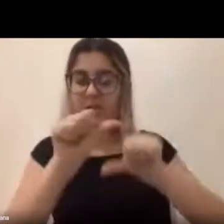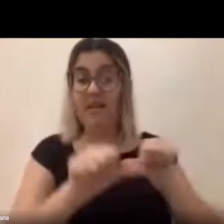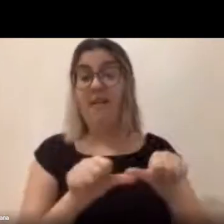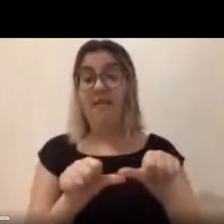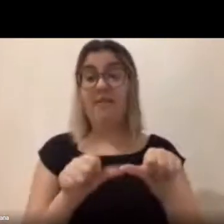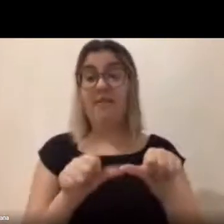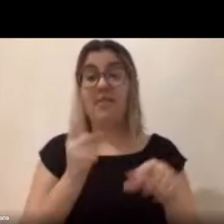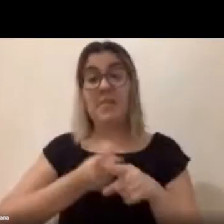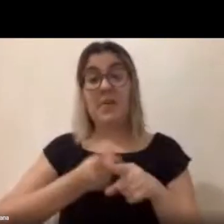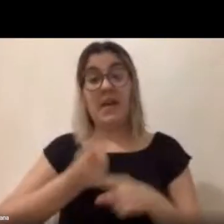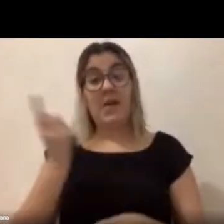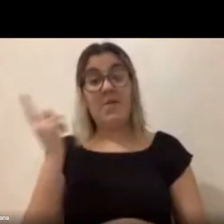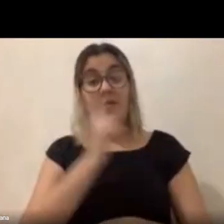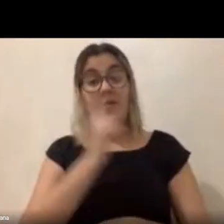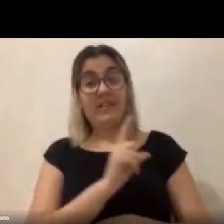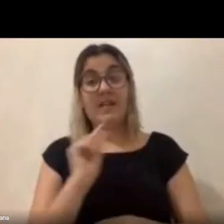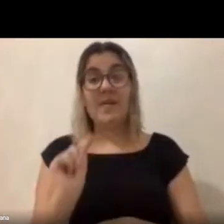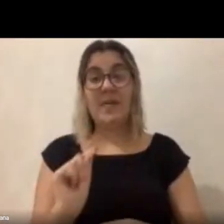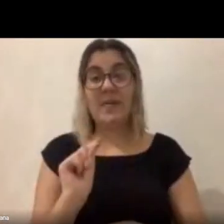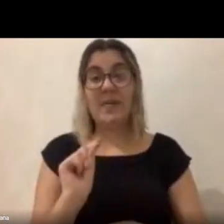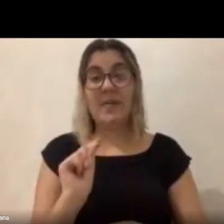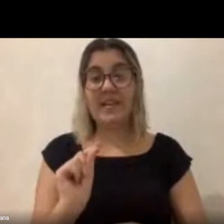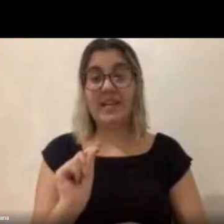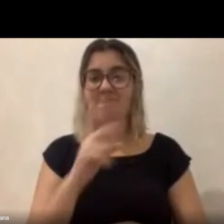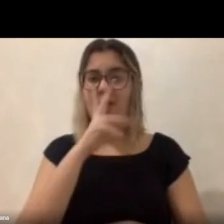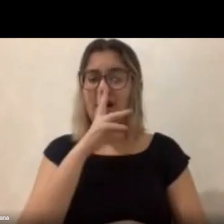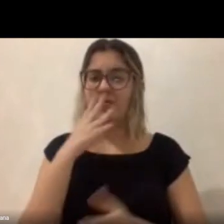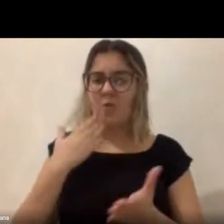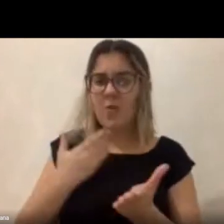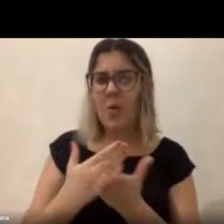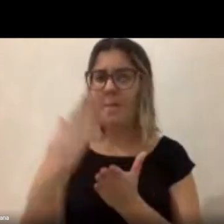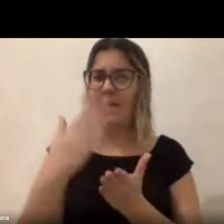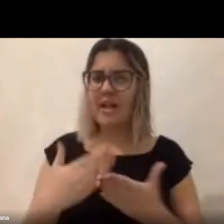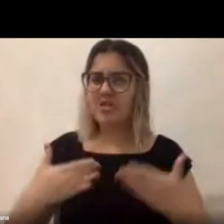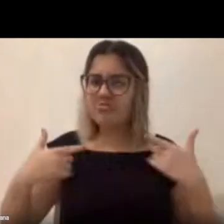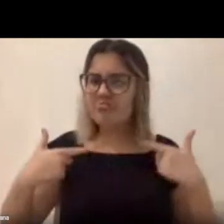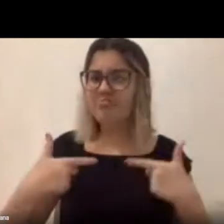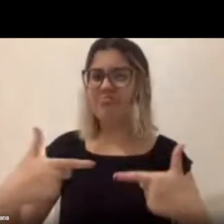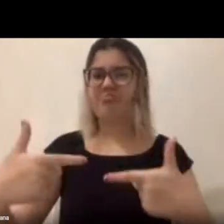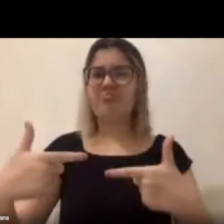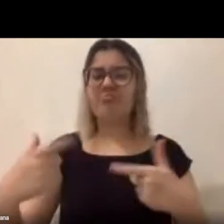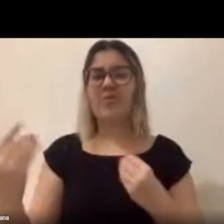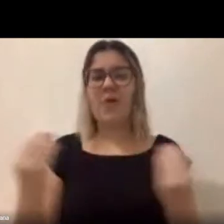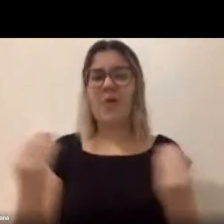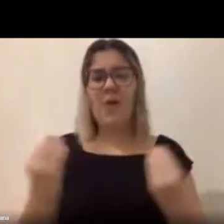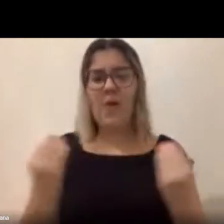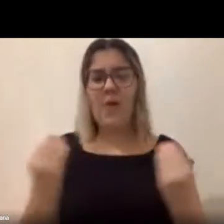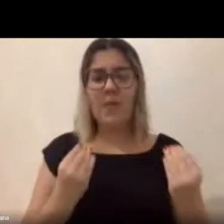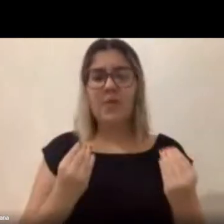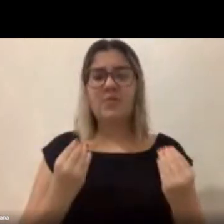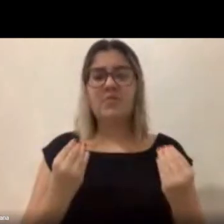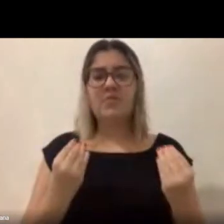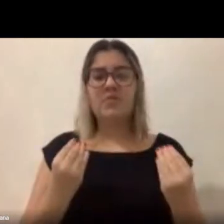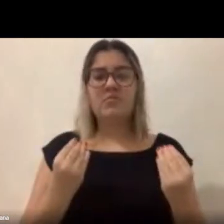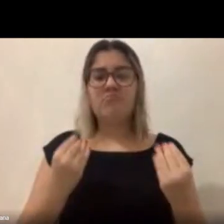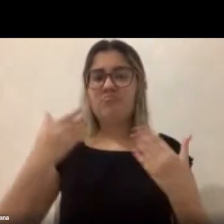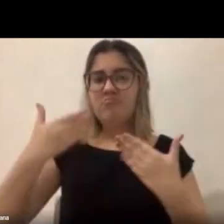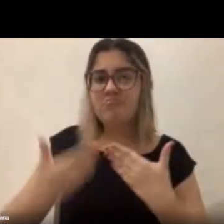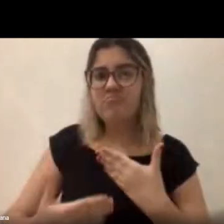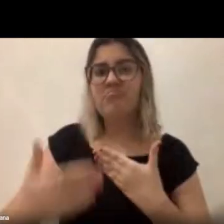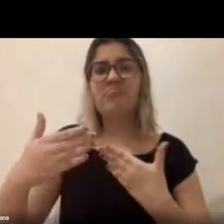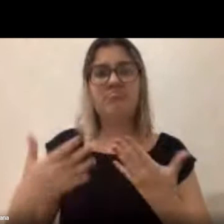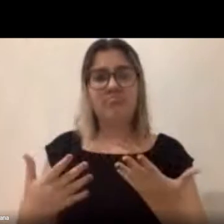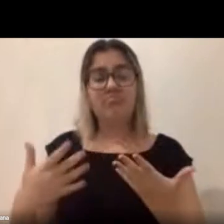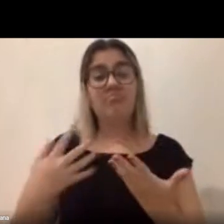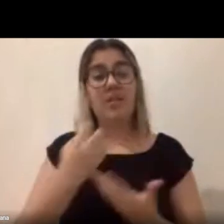esse pontapé, né? De algum modo para o que está vindo, né? E que bom também que, em